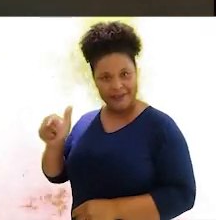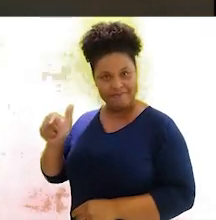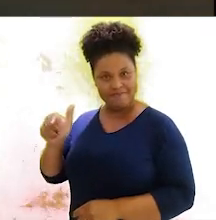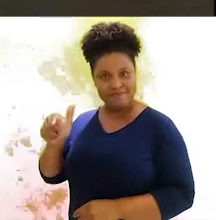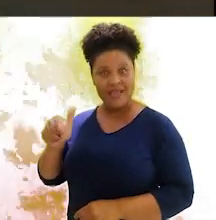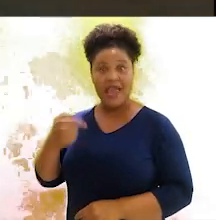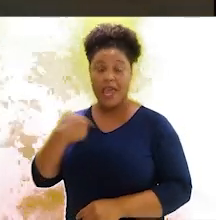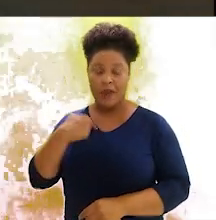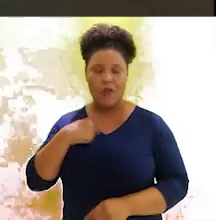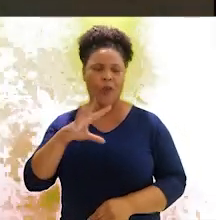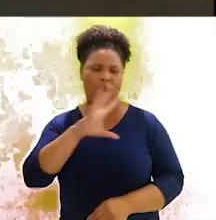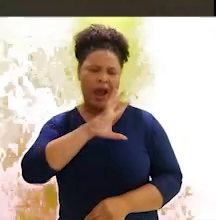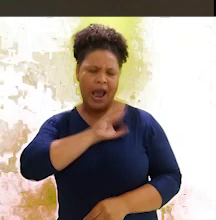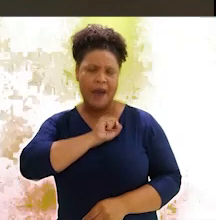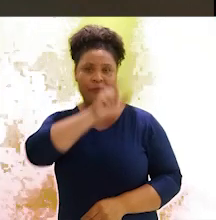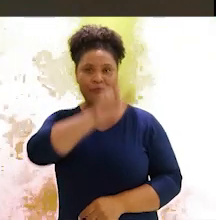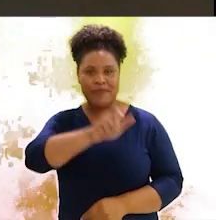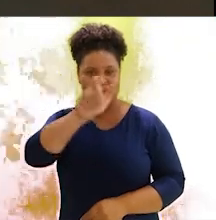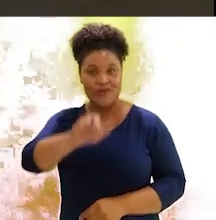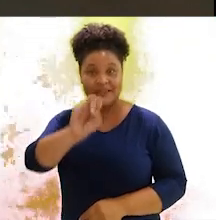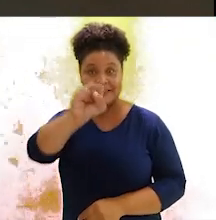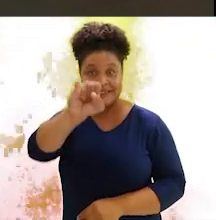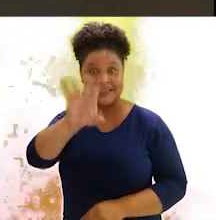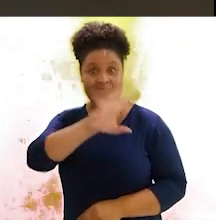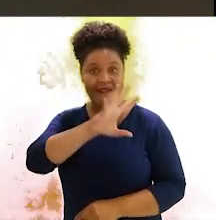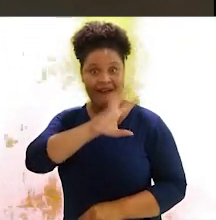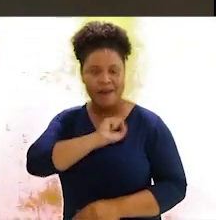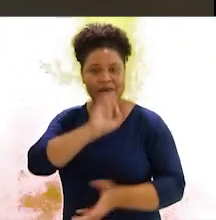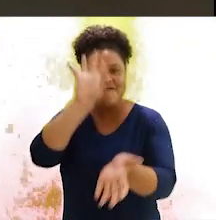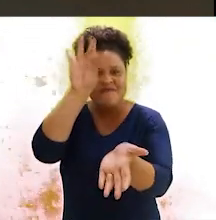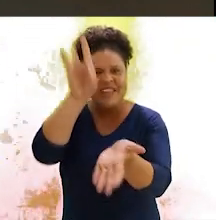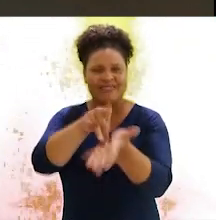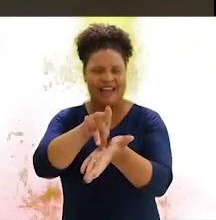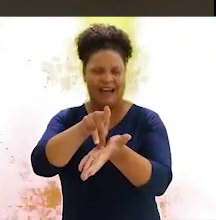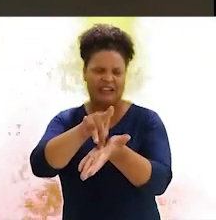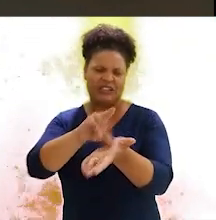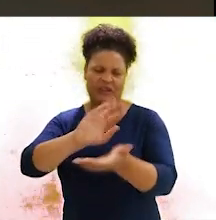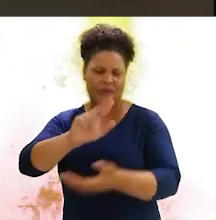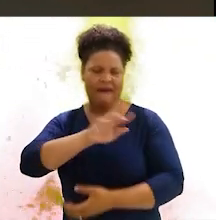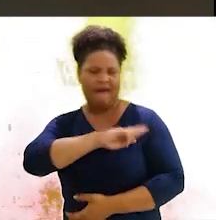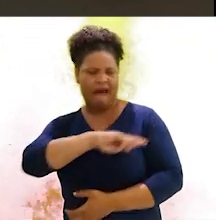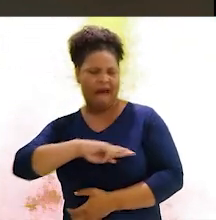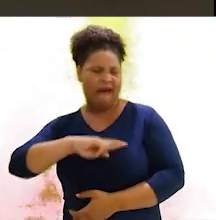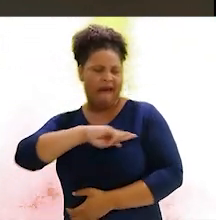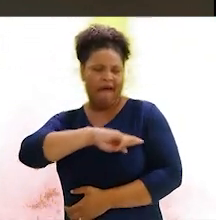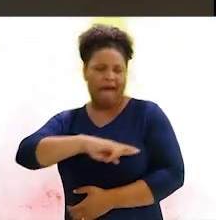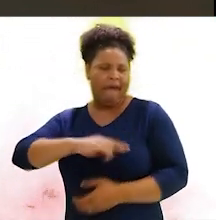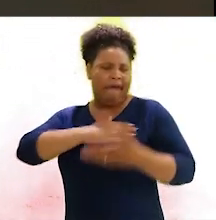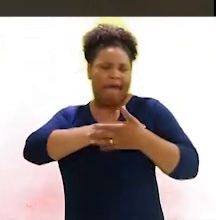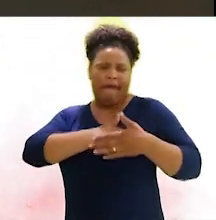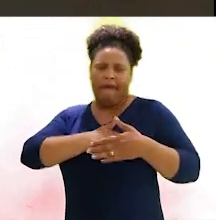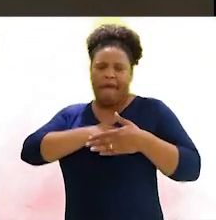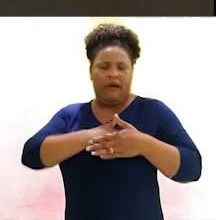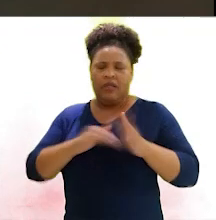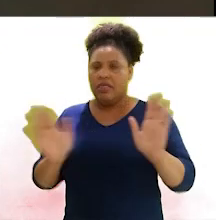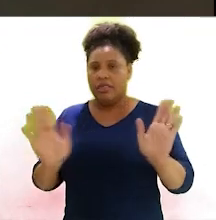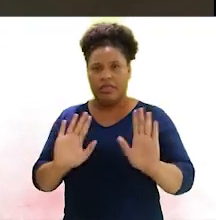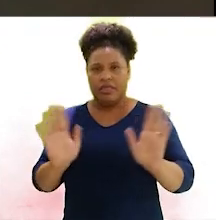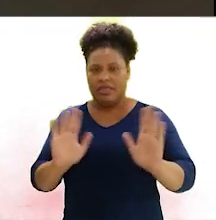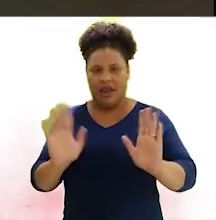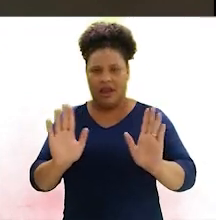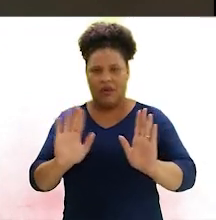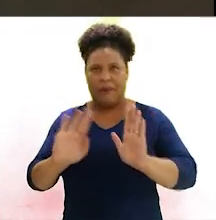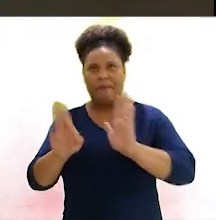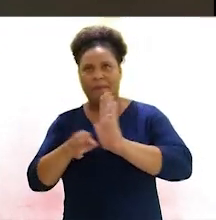que ama de verdade que não amam assim um amor romântico heteronormativo monogâmico não é